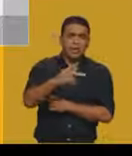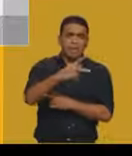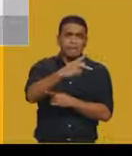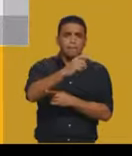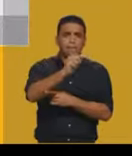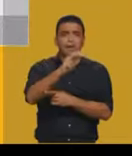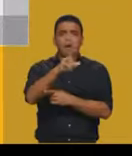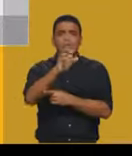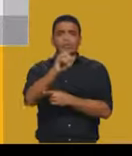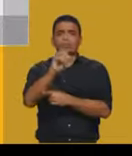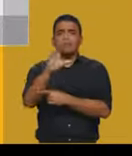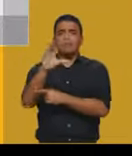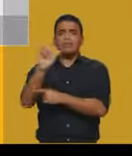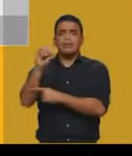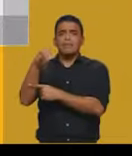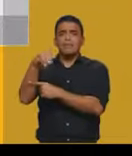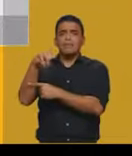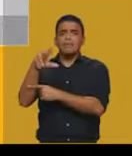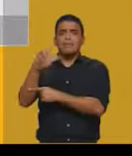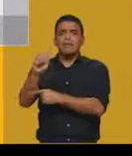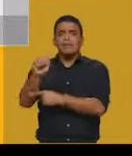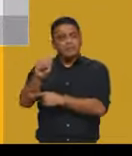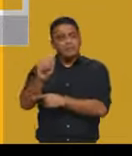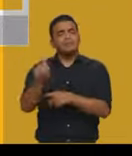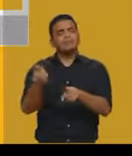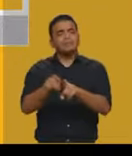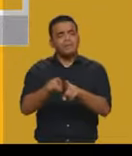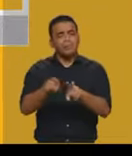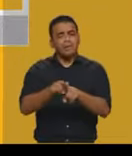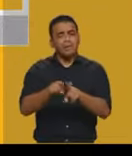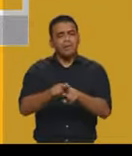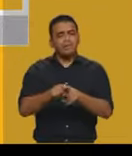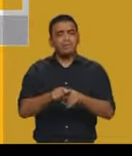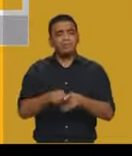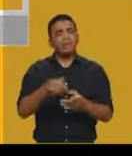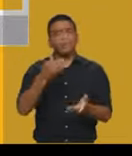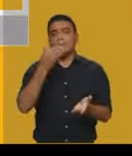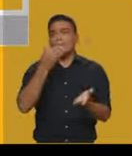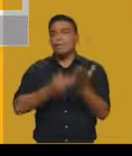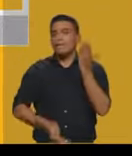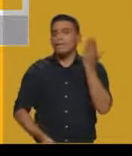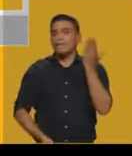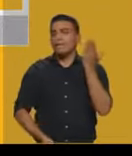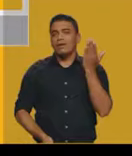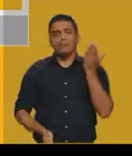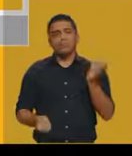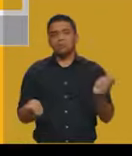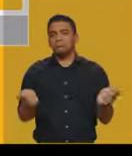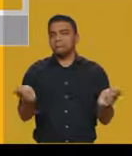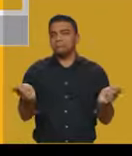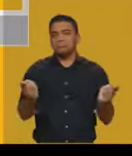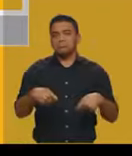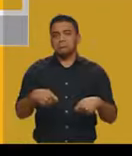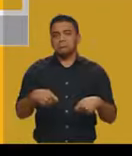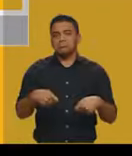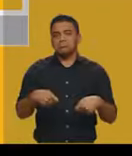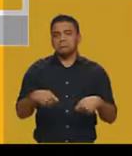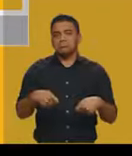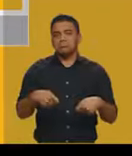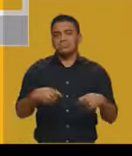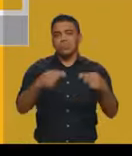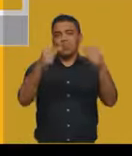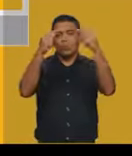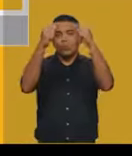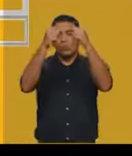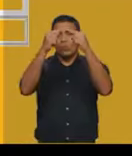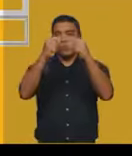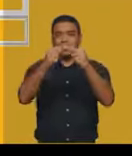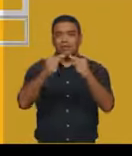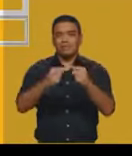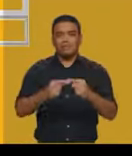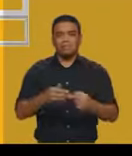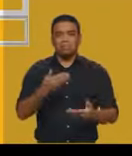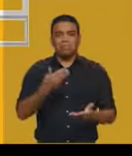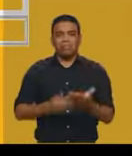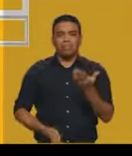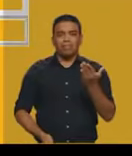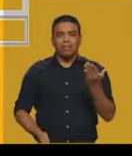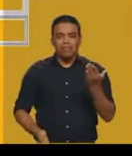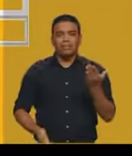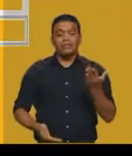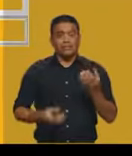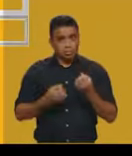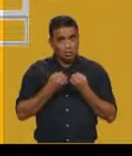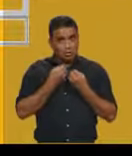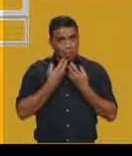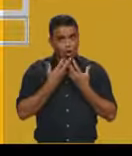e Camila? Também. Então, nós perdemos possibilidades na combinação. Ok? Isso é bom